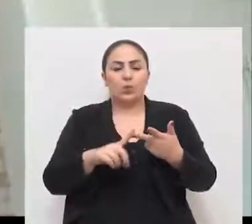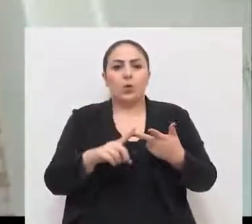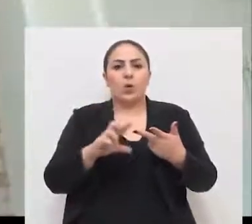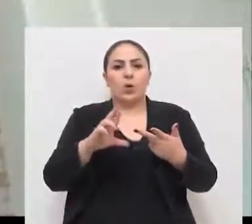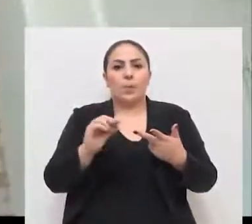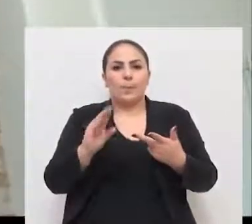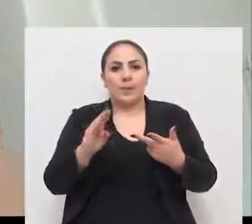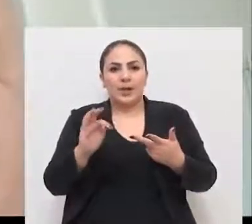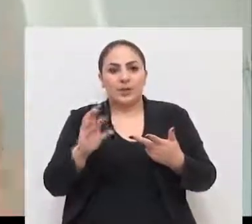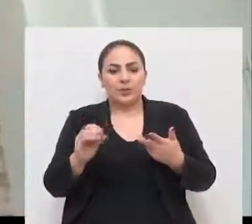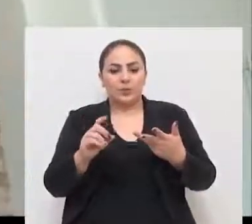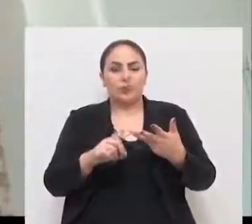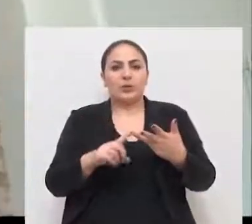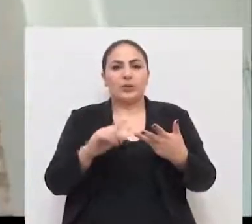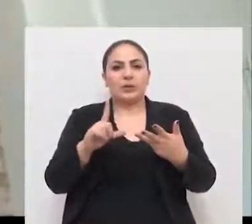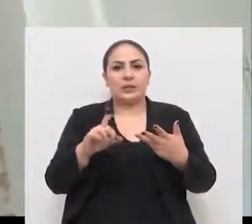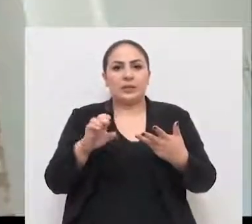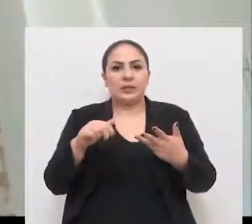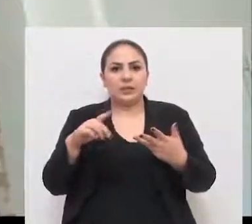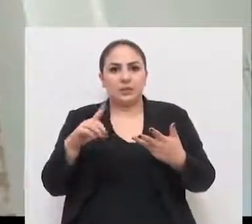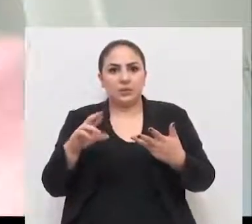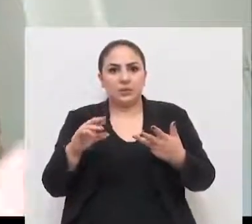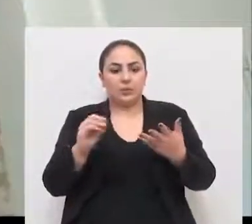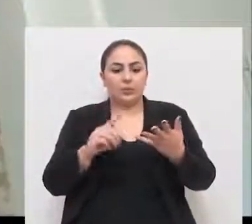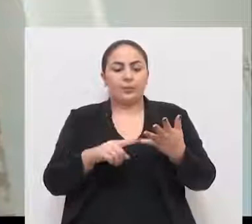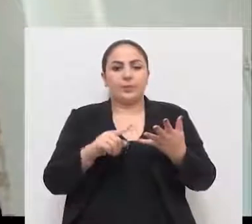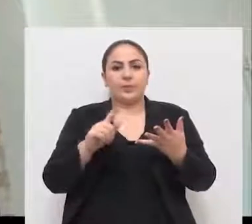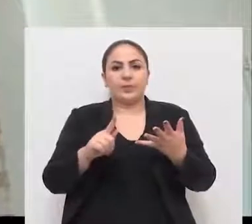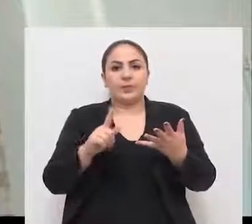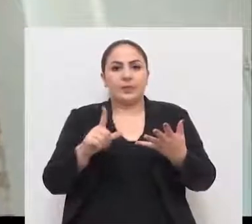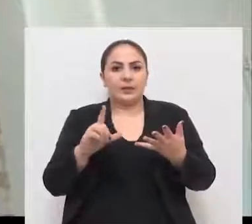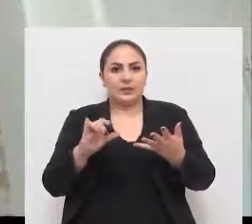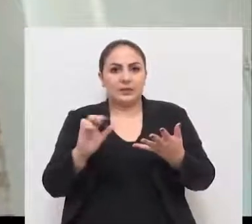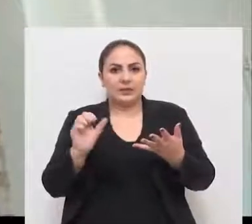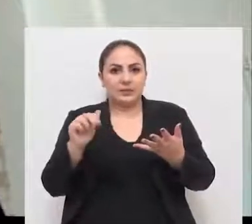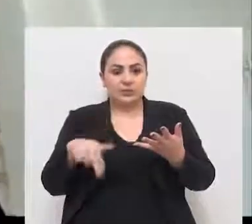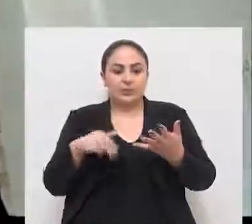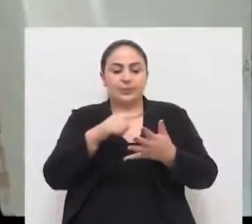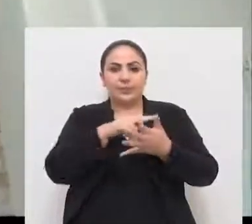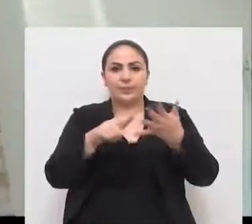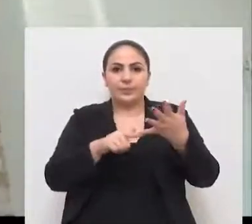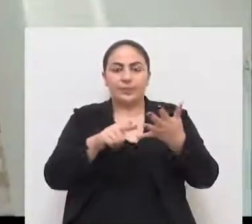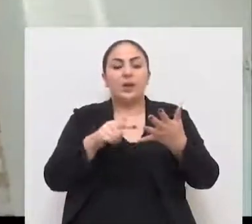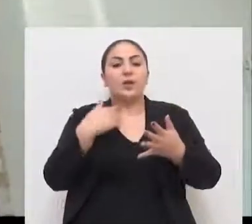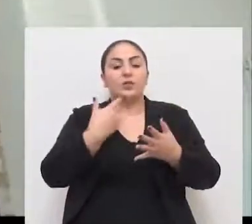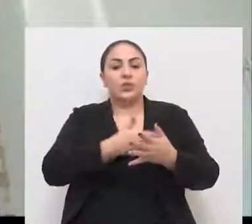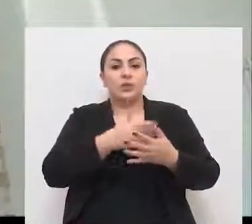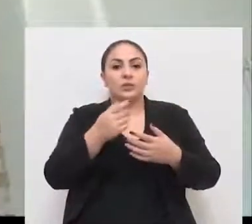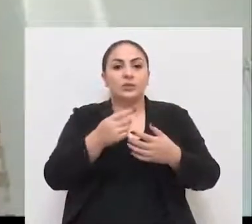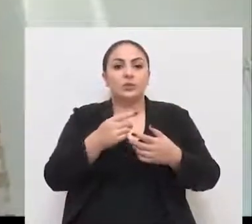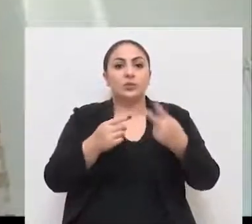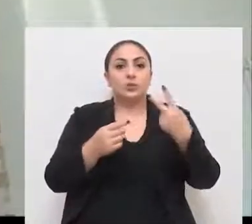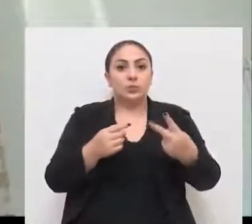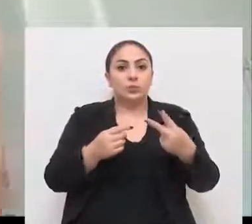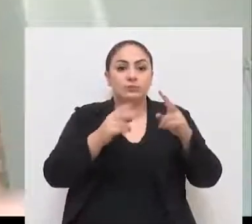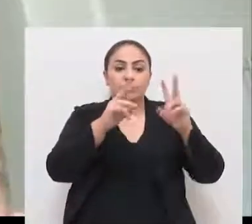Leandro Rosso, vereador Gleison, e deliberamos em 2 matérias no dia de